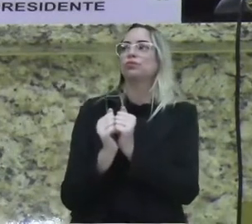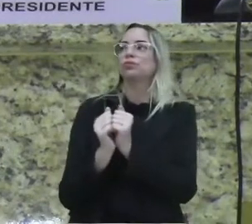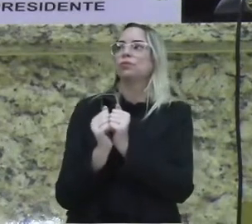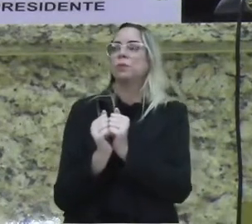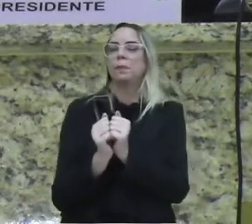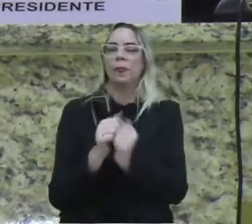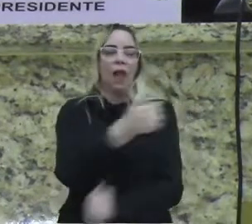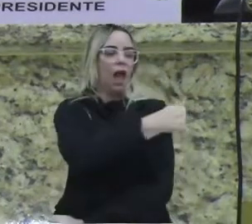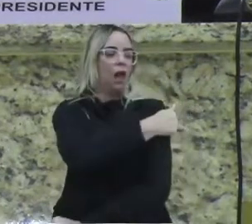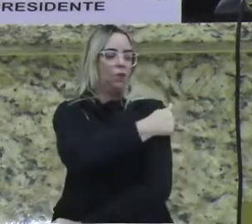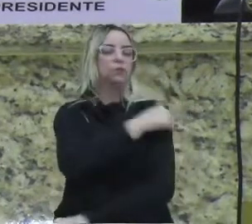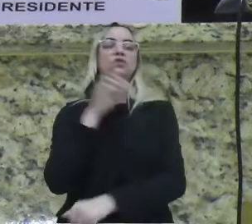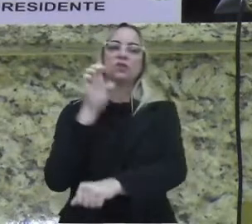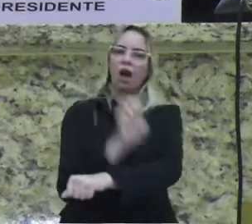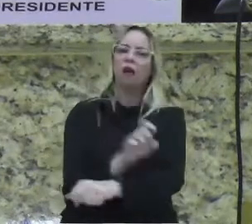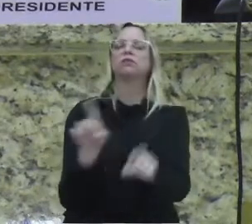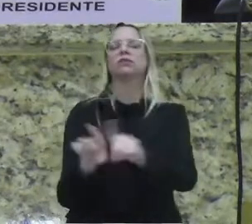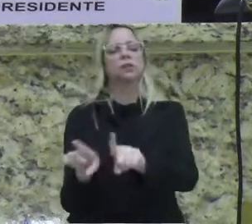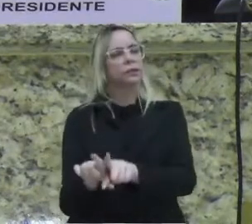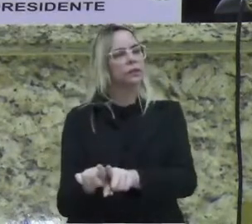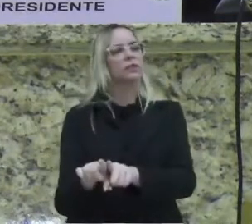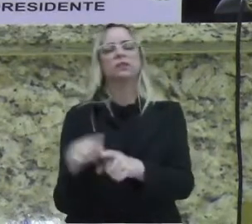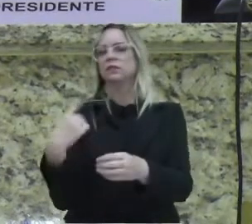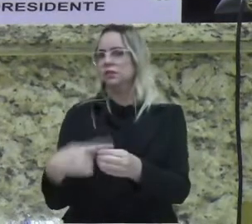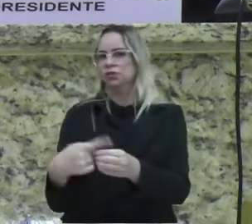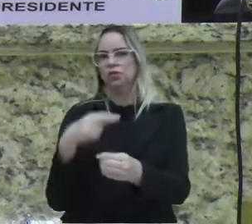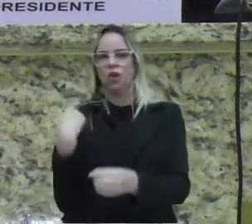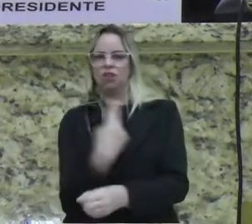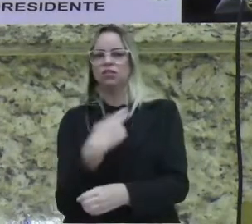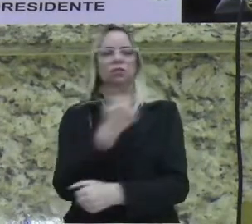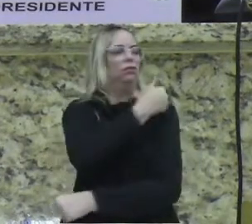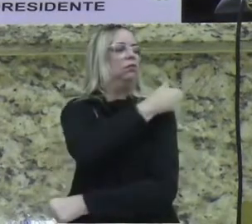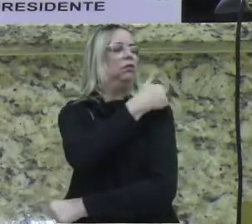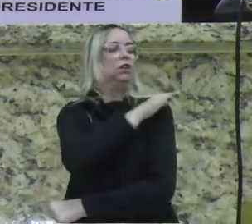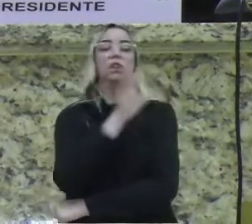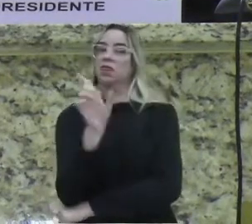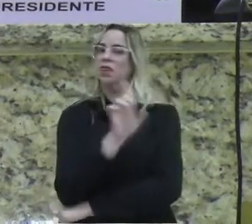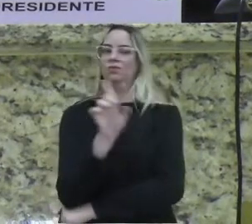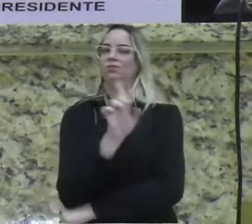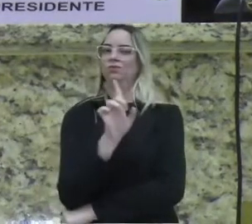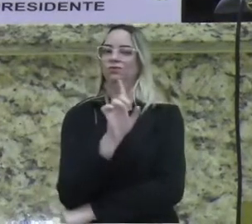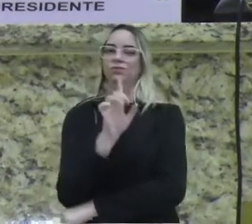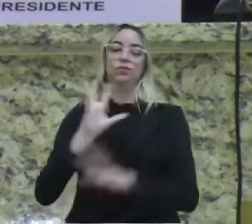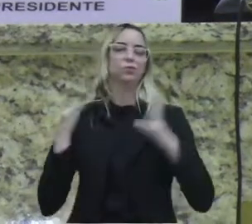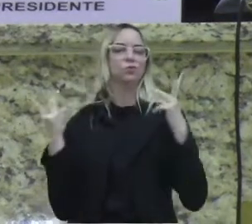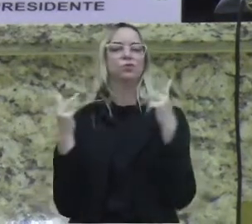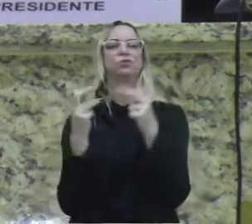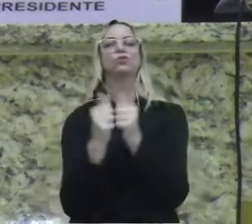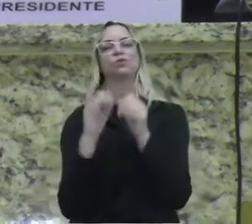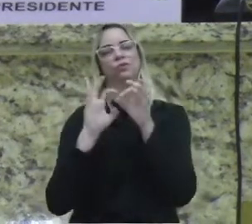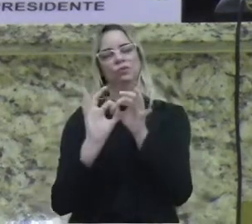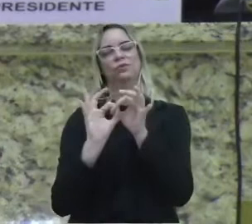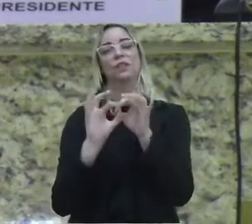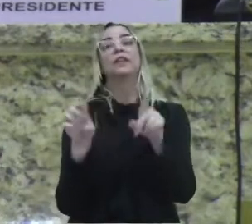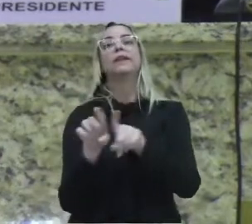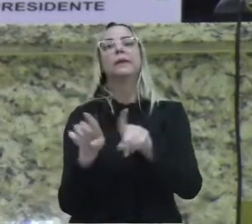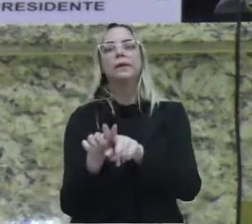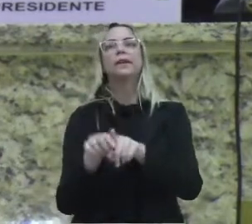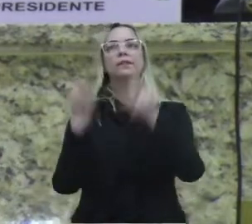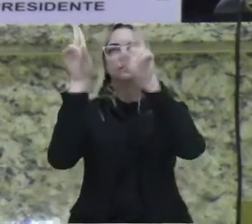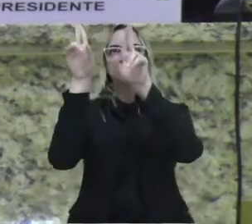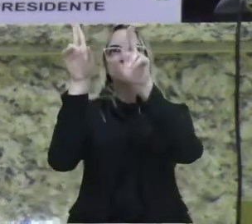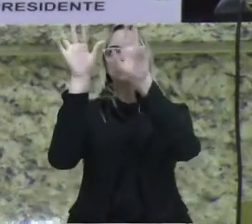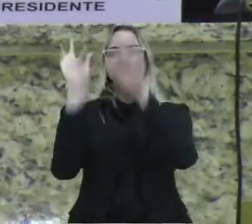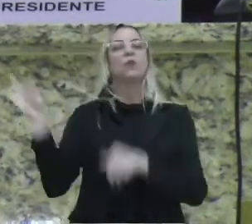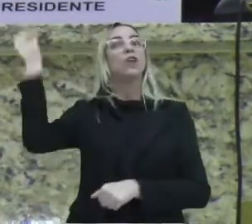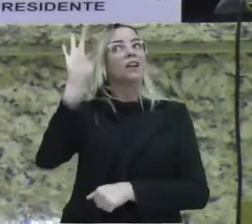ele vem do município também, a gente não separa. E a gente ainda oferece a questão do ônibus universitário, que é algo também